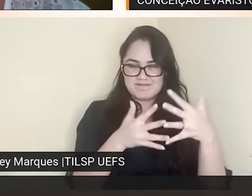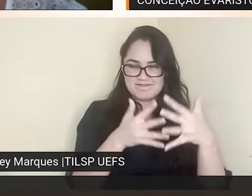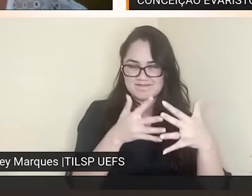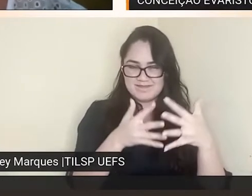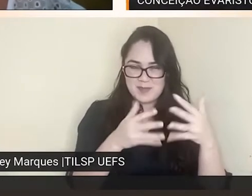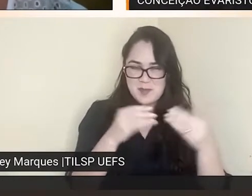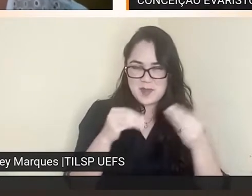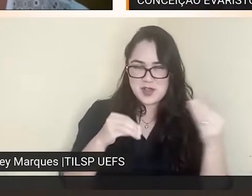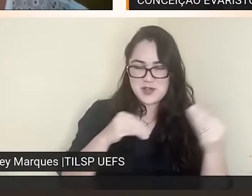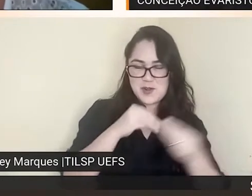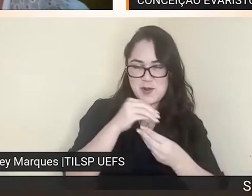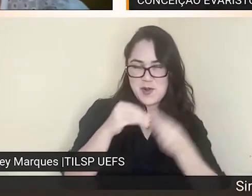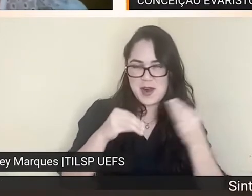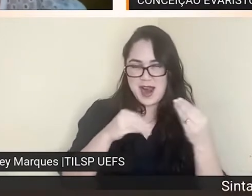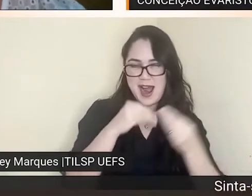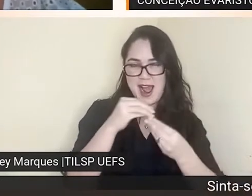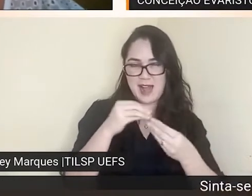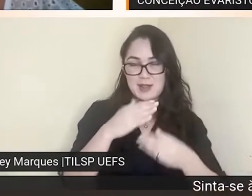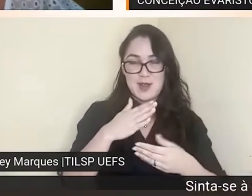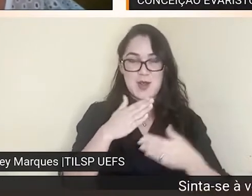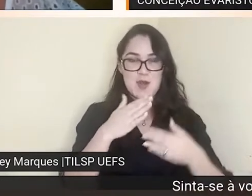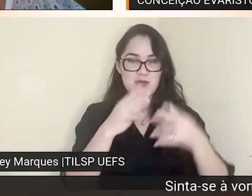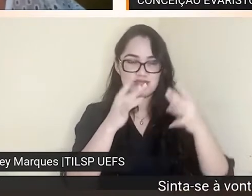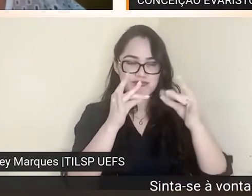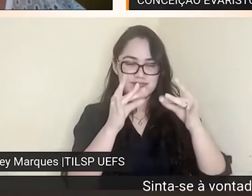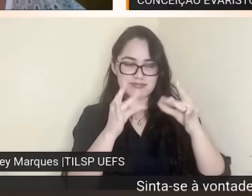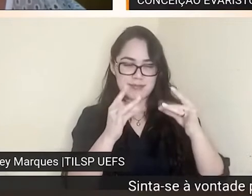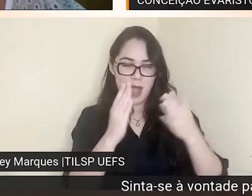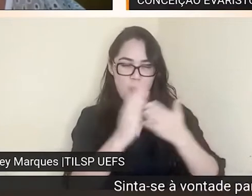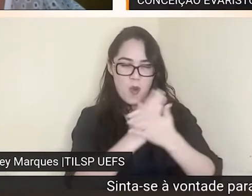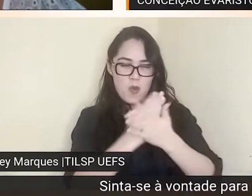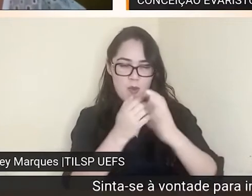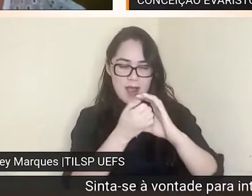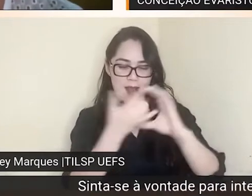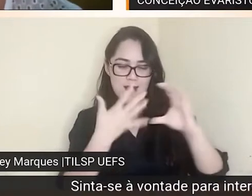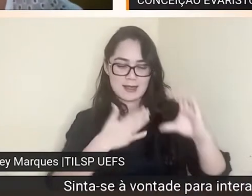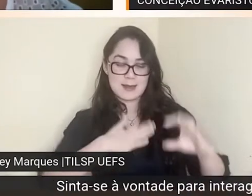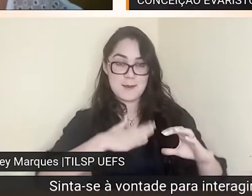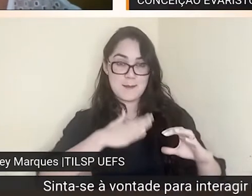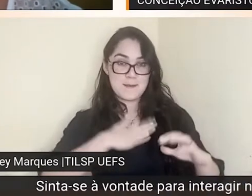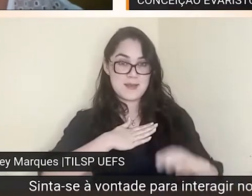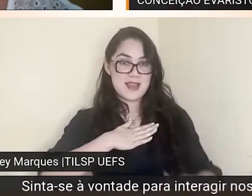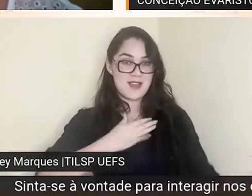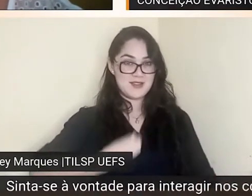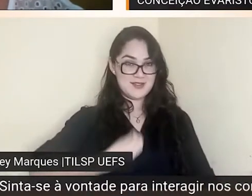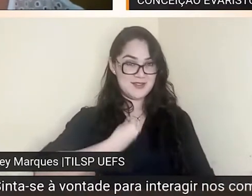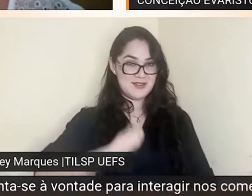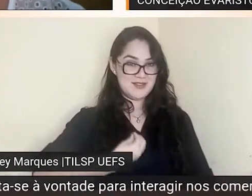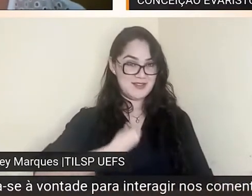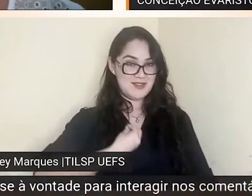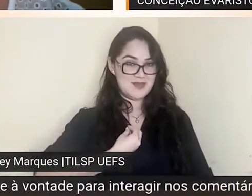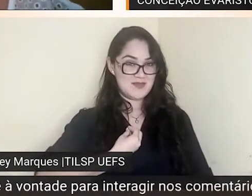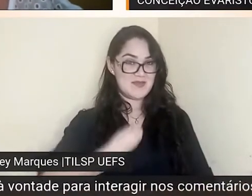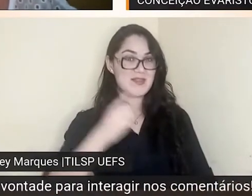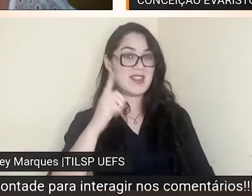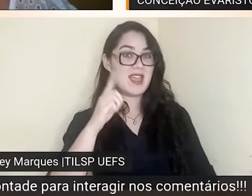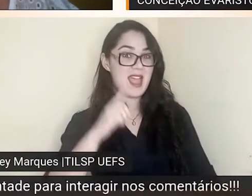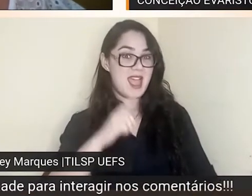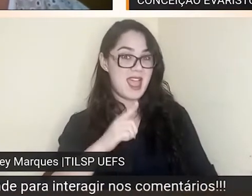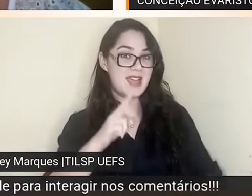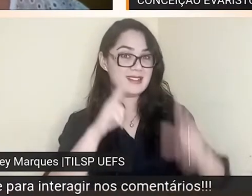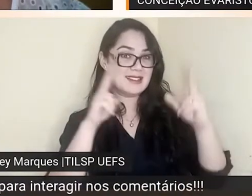se confundir com alguns aspectos da minha biografia seria Becos da